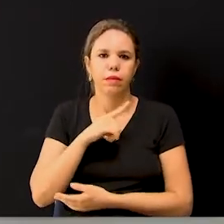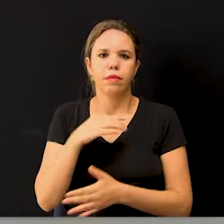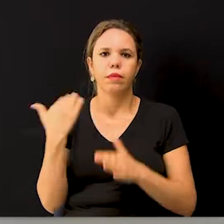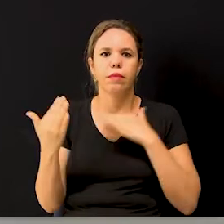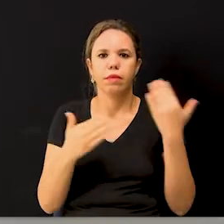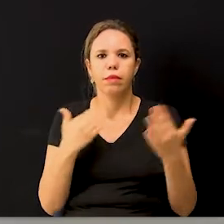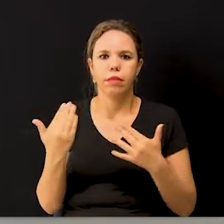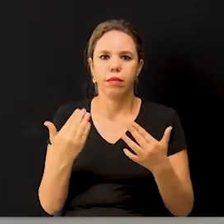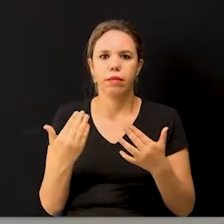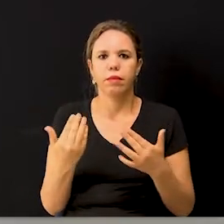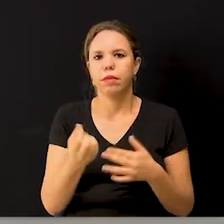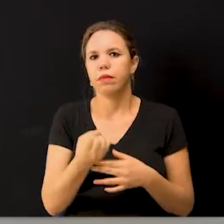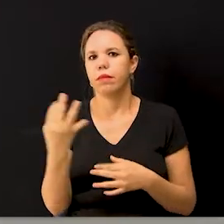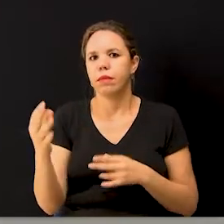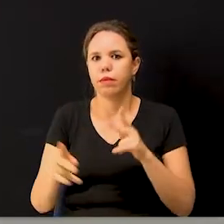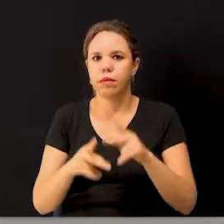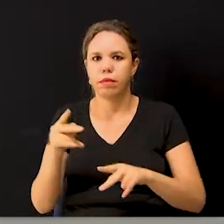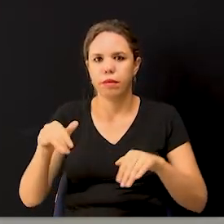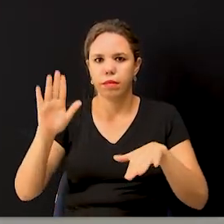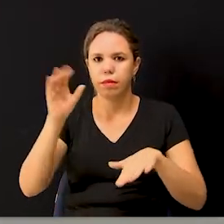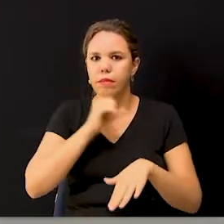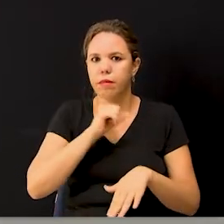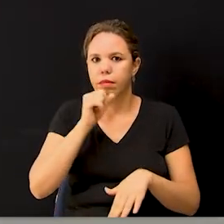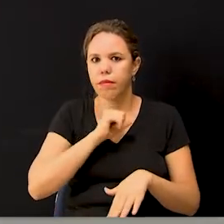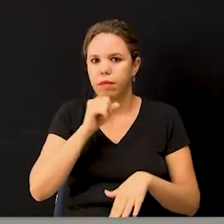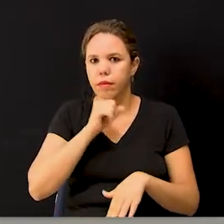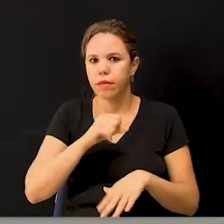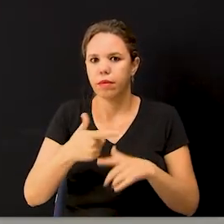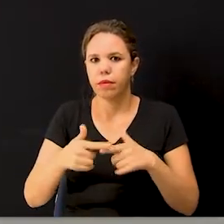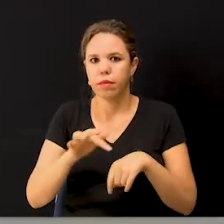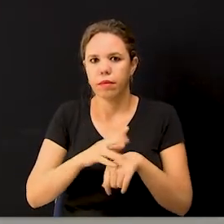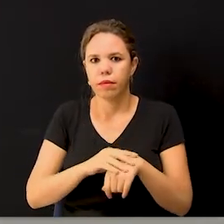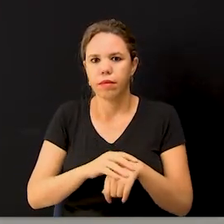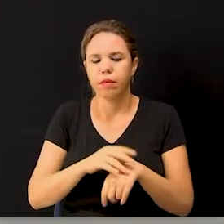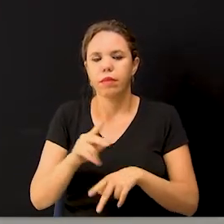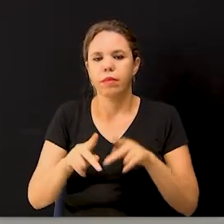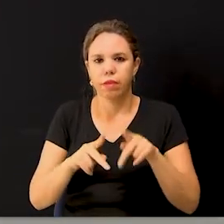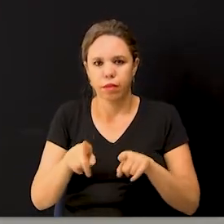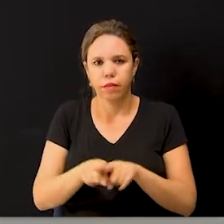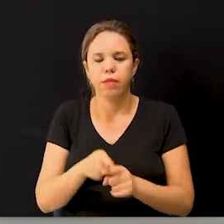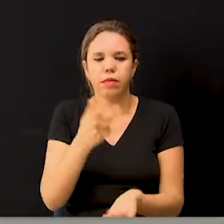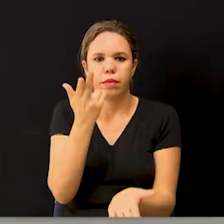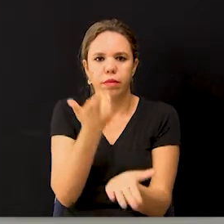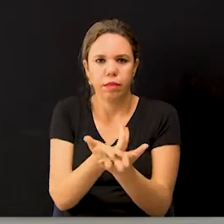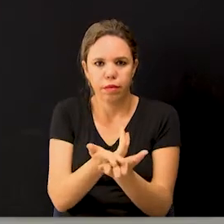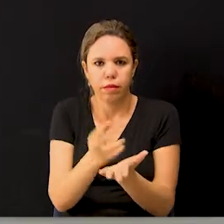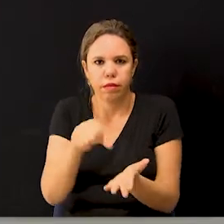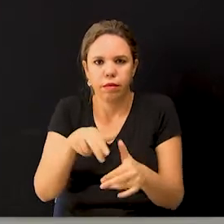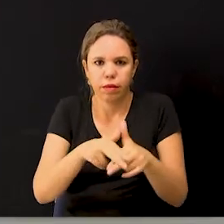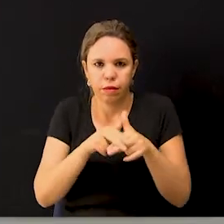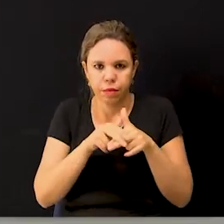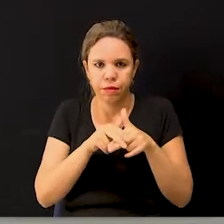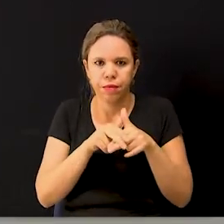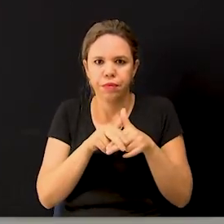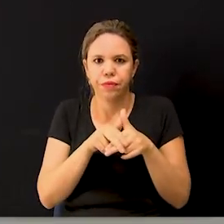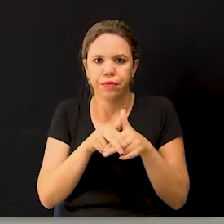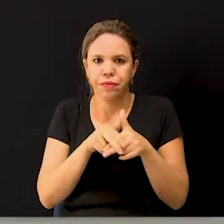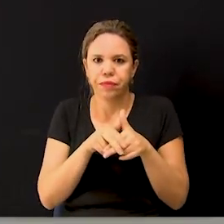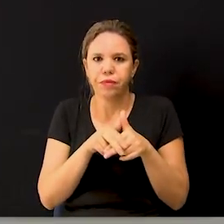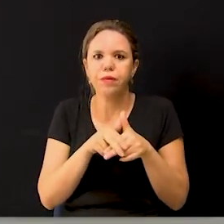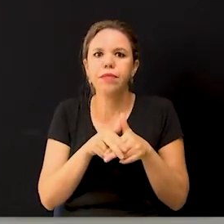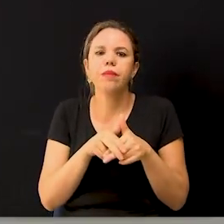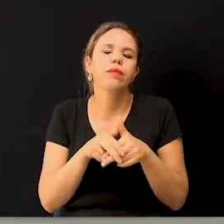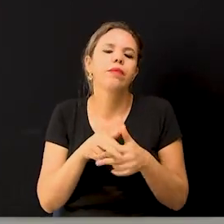tendo óbito nas duas pontas. As pessoas mais velhas com comorbidade, elas estão internando, sim, por conta, né,